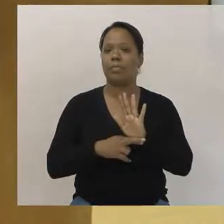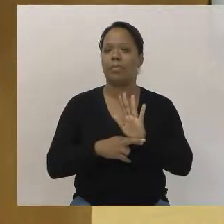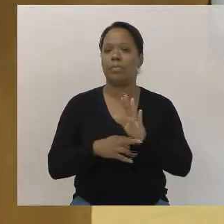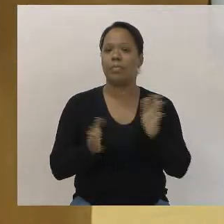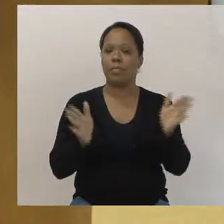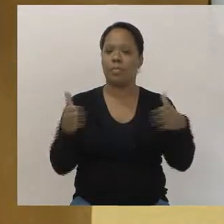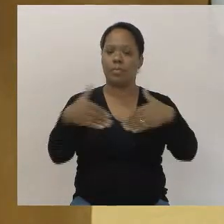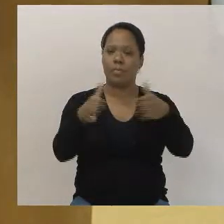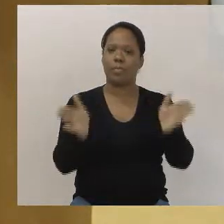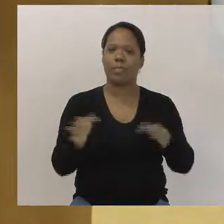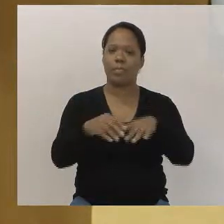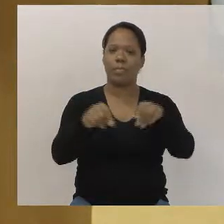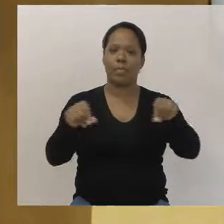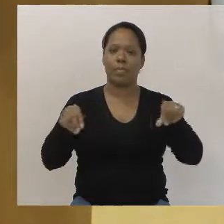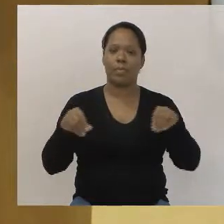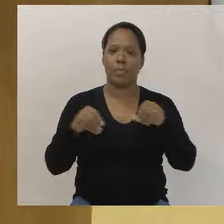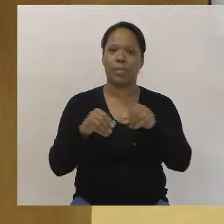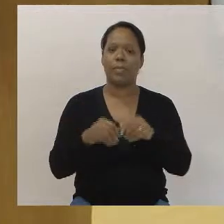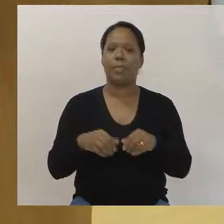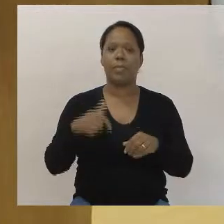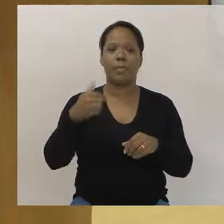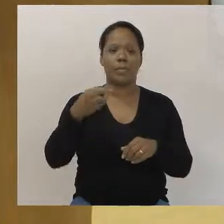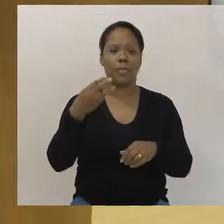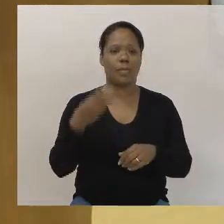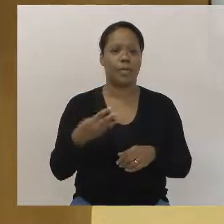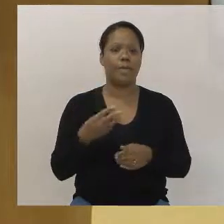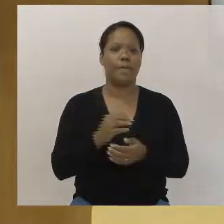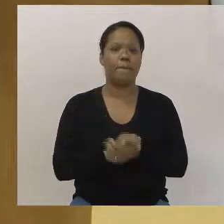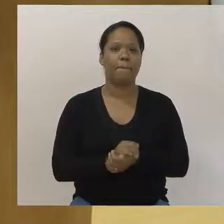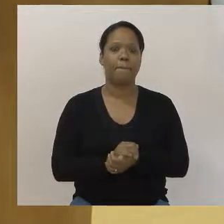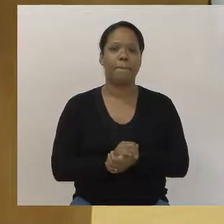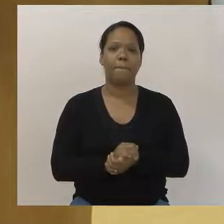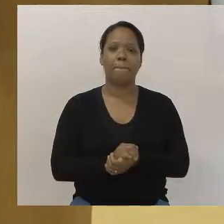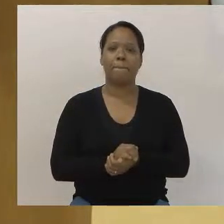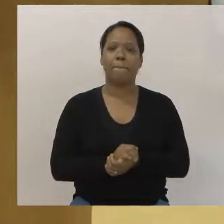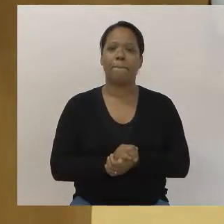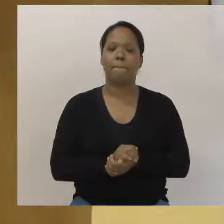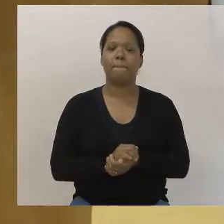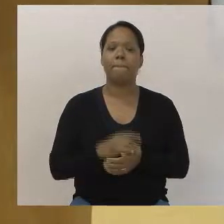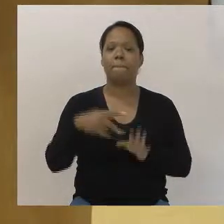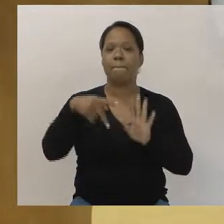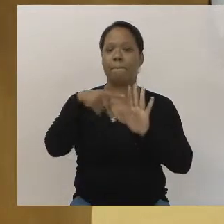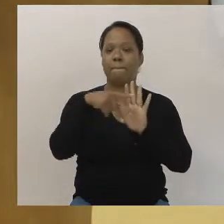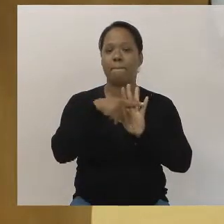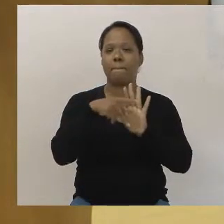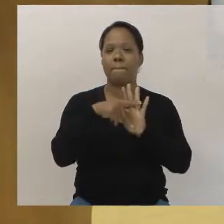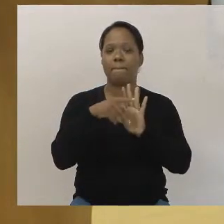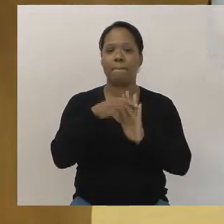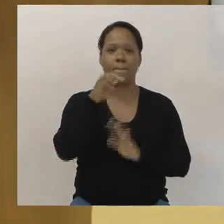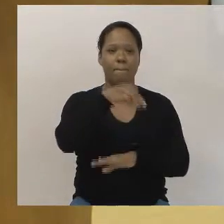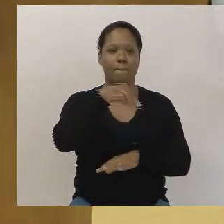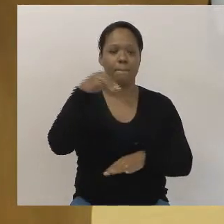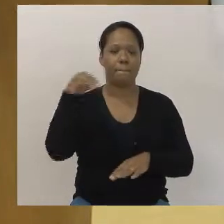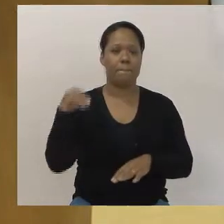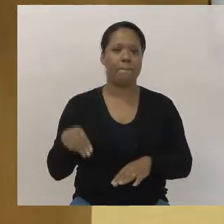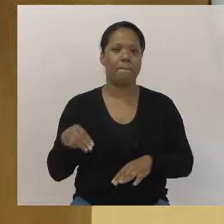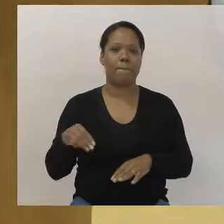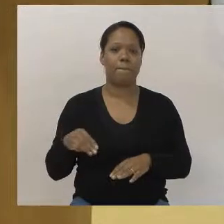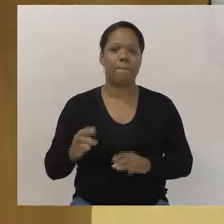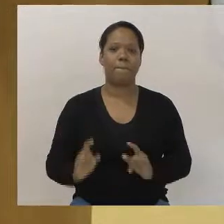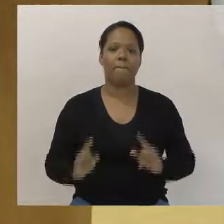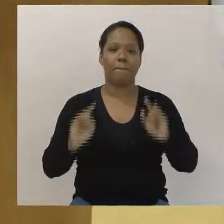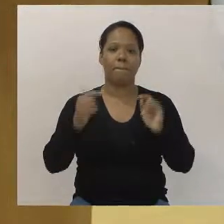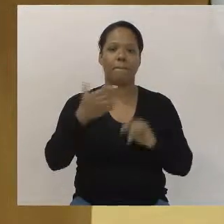nós temos 23 localidades regularização fundiária nós temos um plano municipal de habitação de